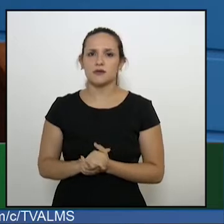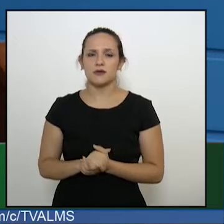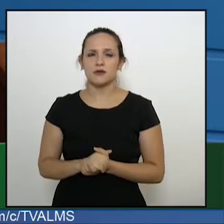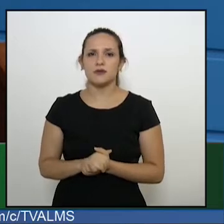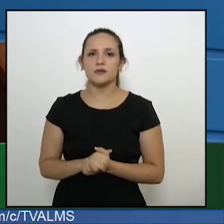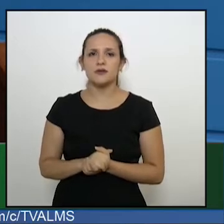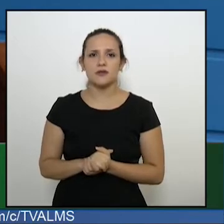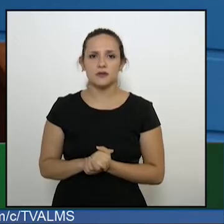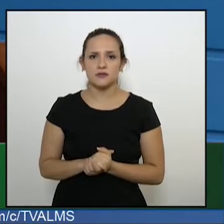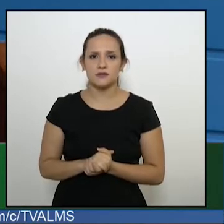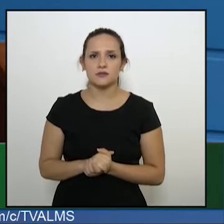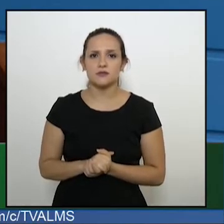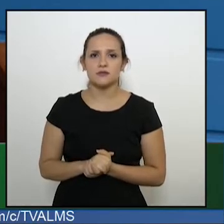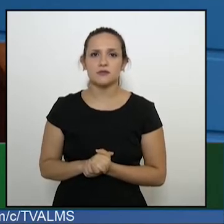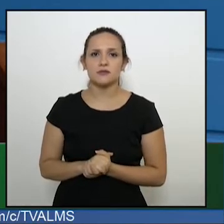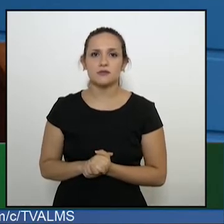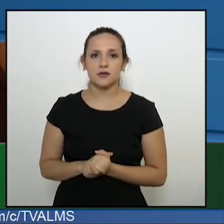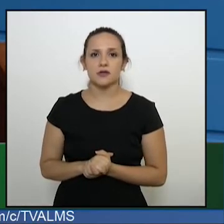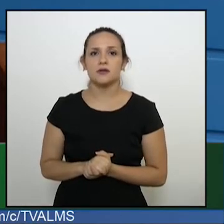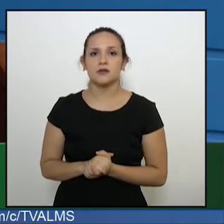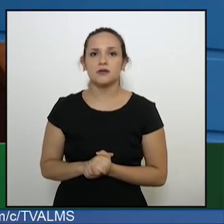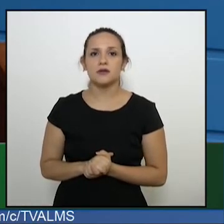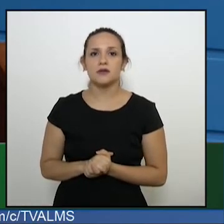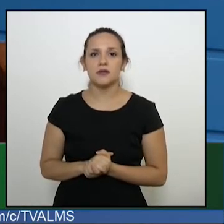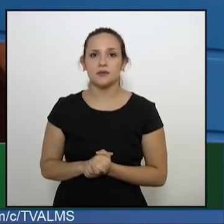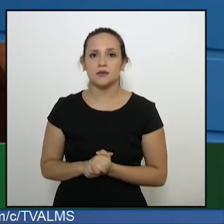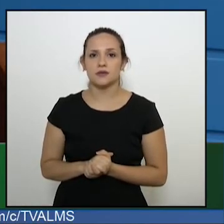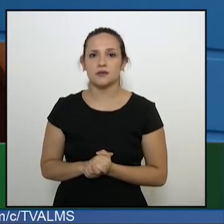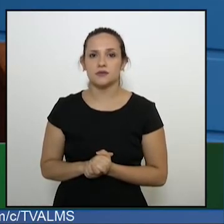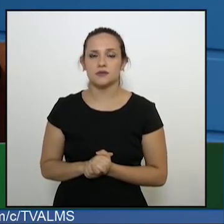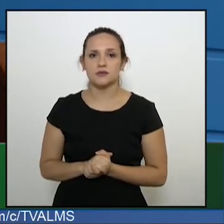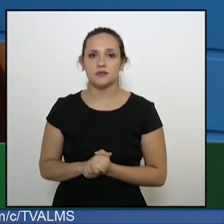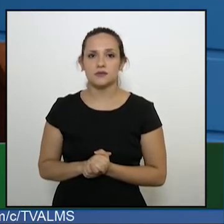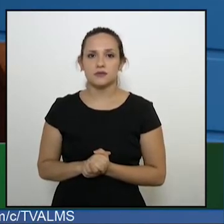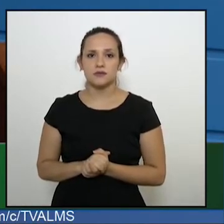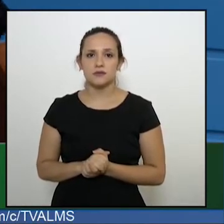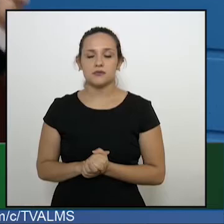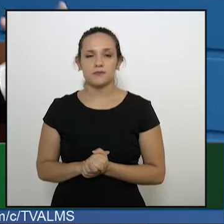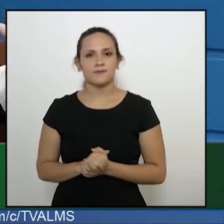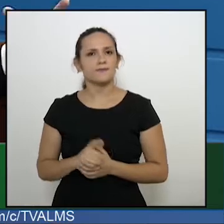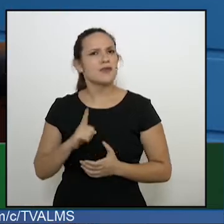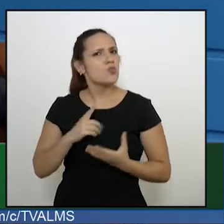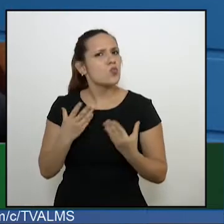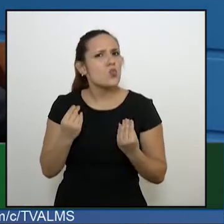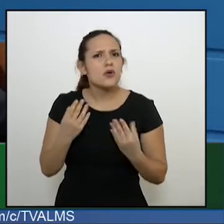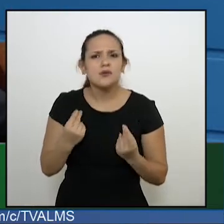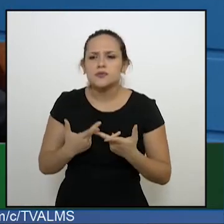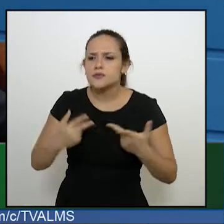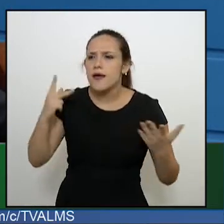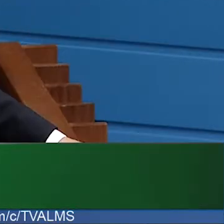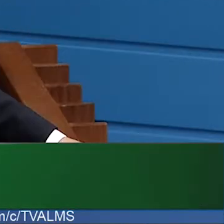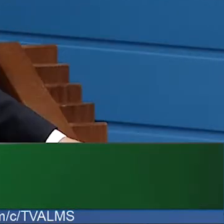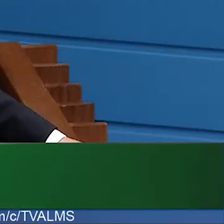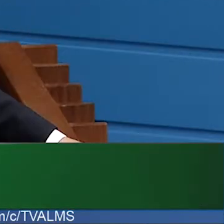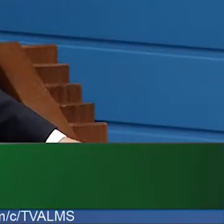não concordam e cometem uma série de injustiças.